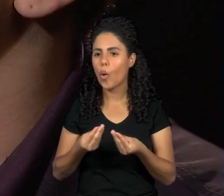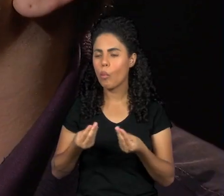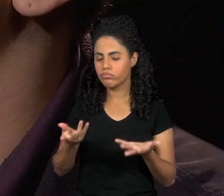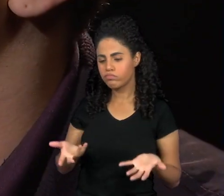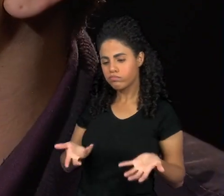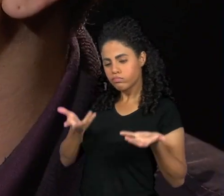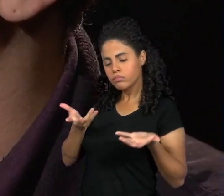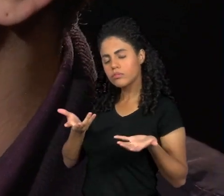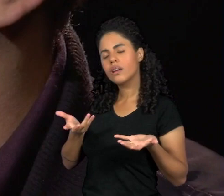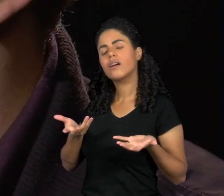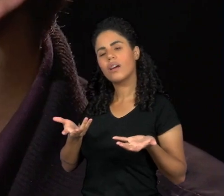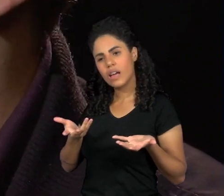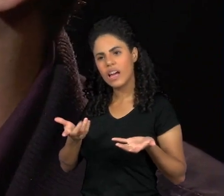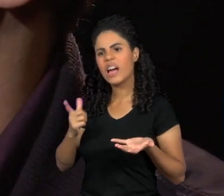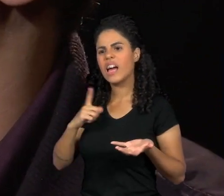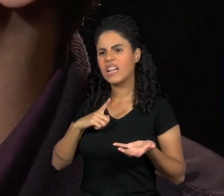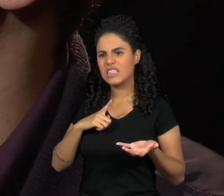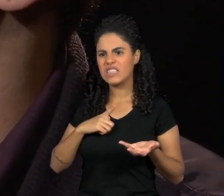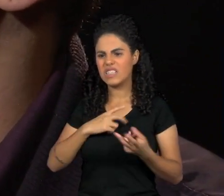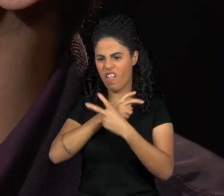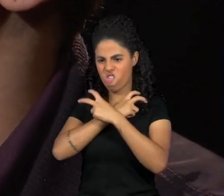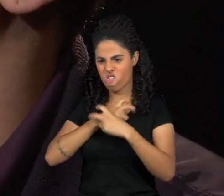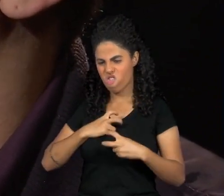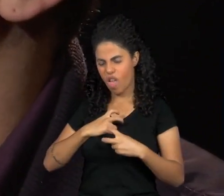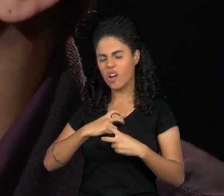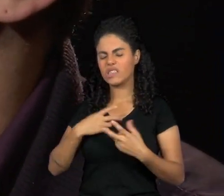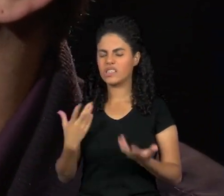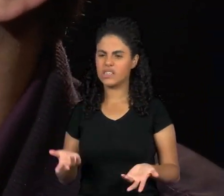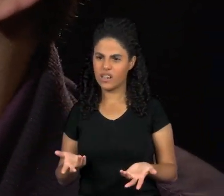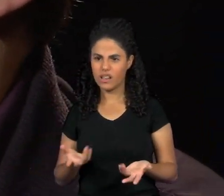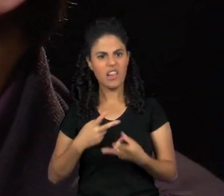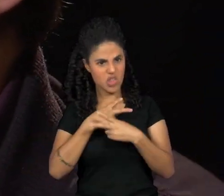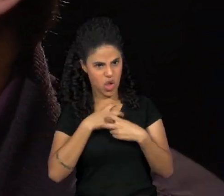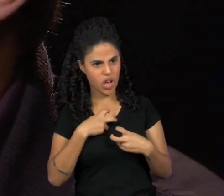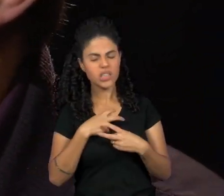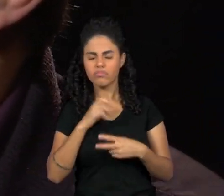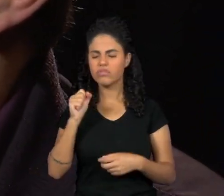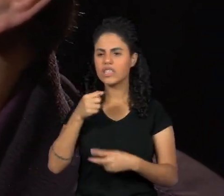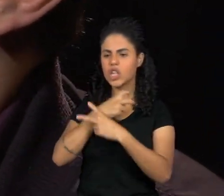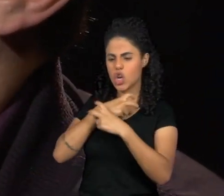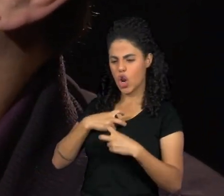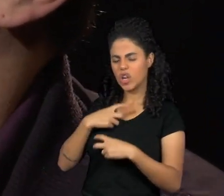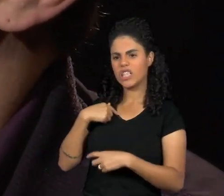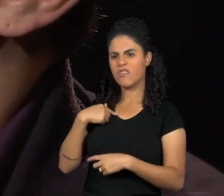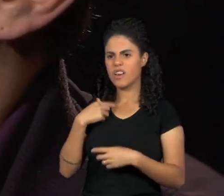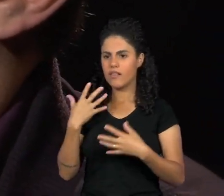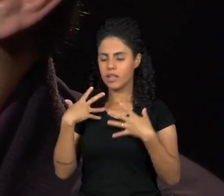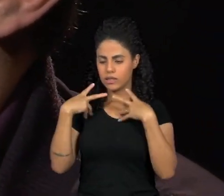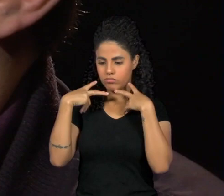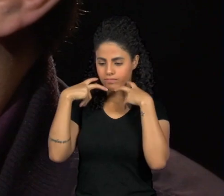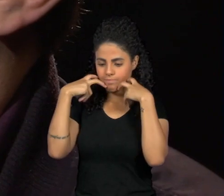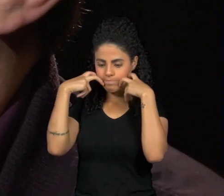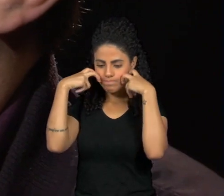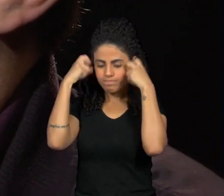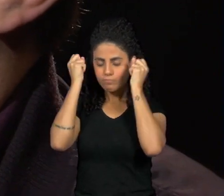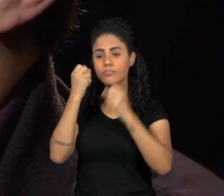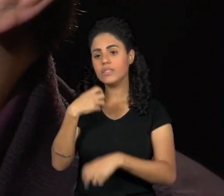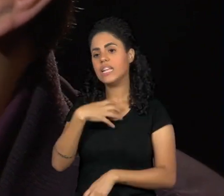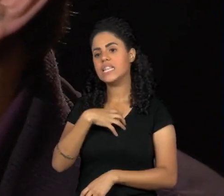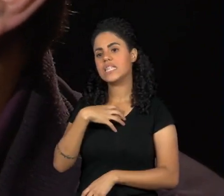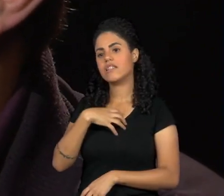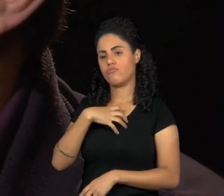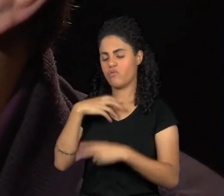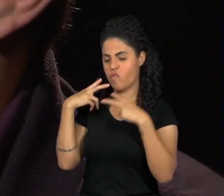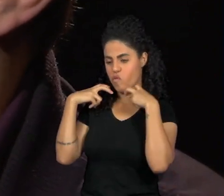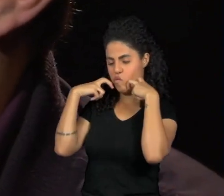vaidade muito demarcada, muito tóxica, eu ficaria envergonhado.